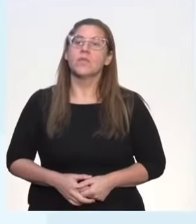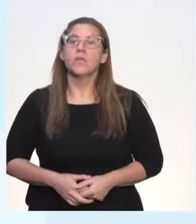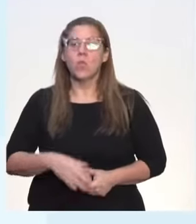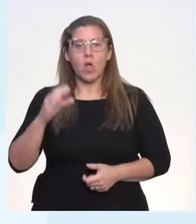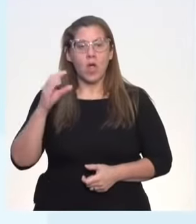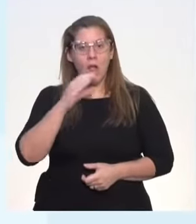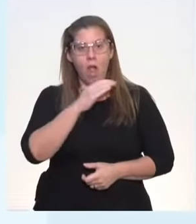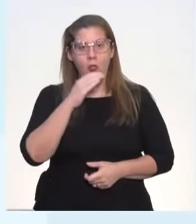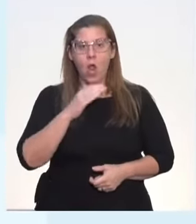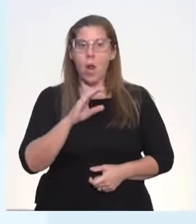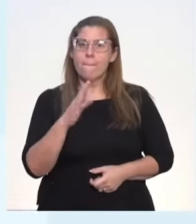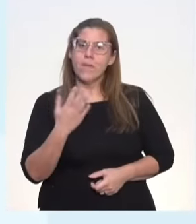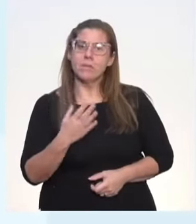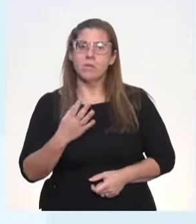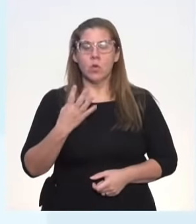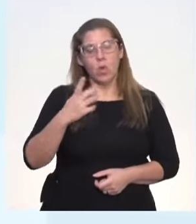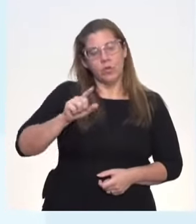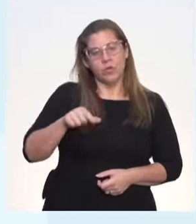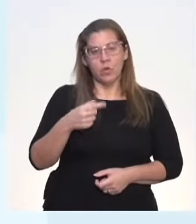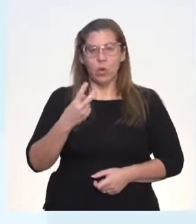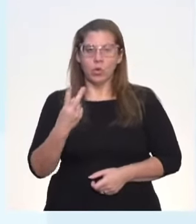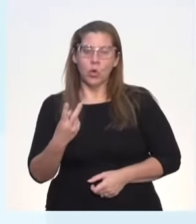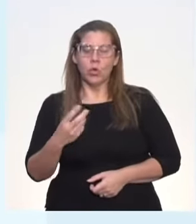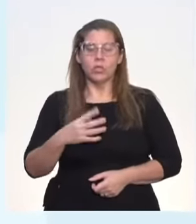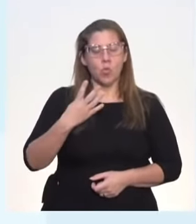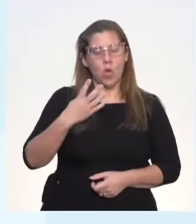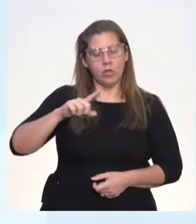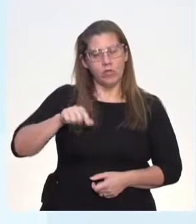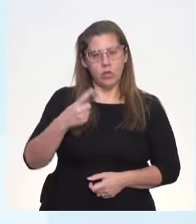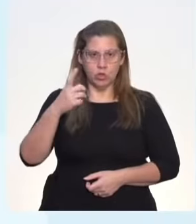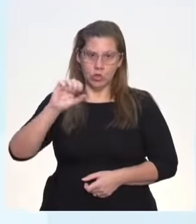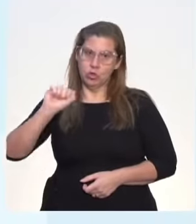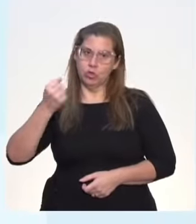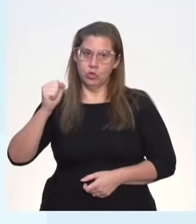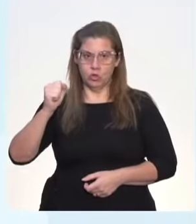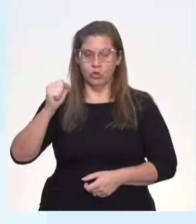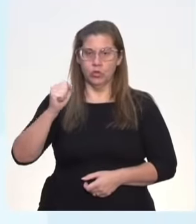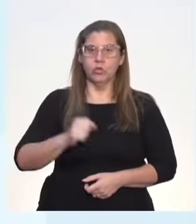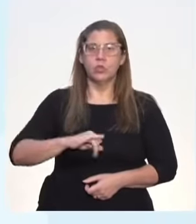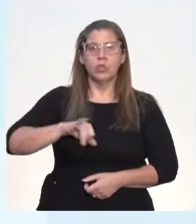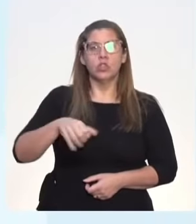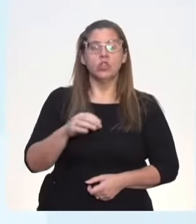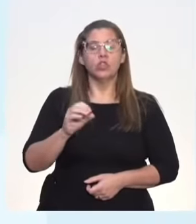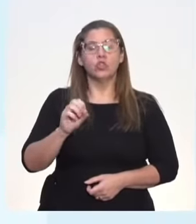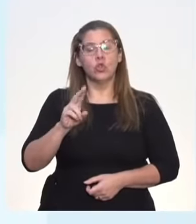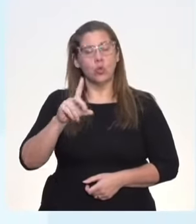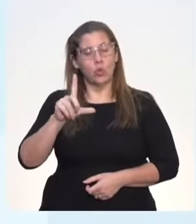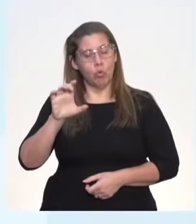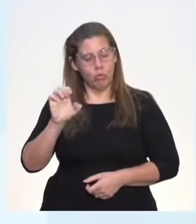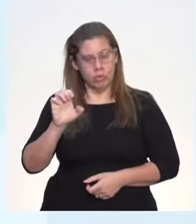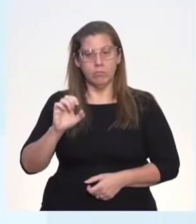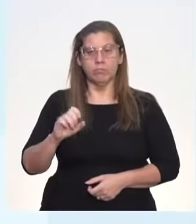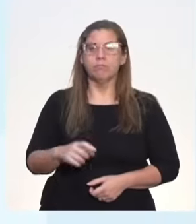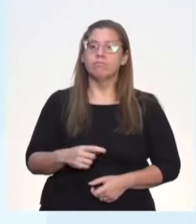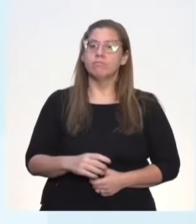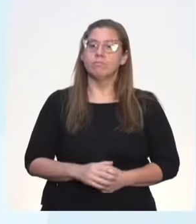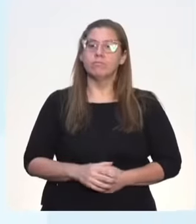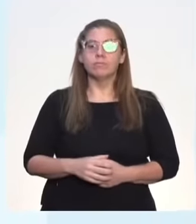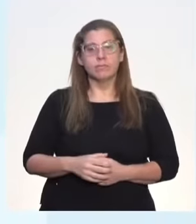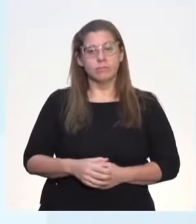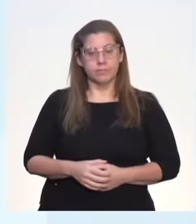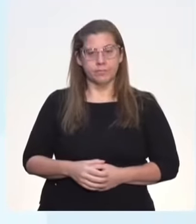aproximadamente 4,2 4,1 18 de áulis unidade de energia